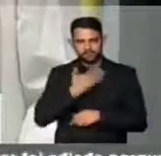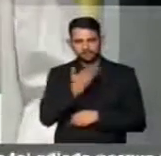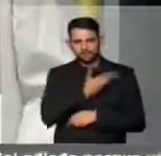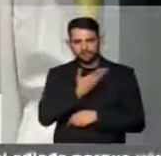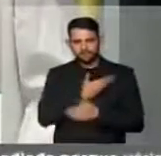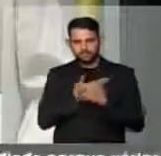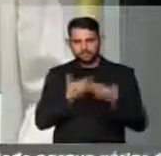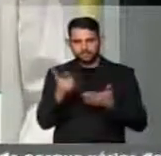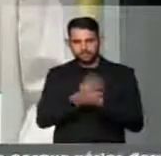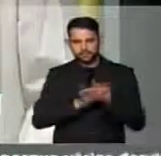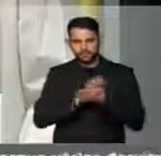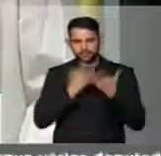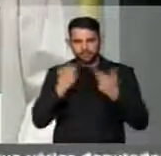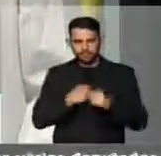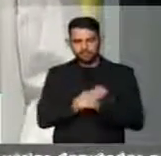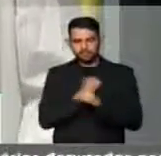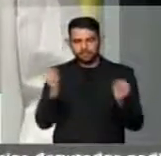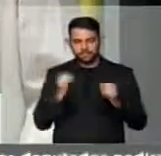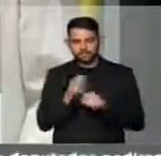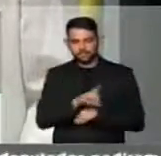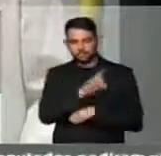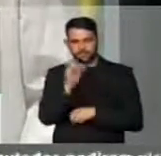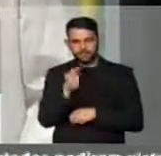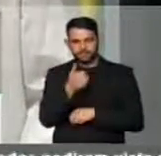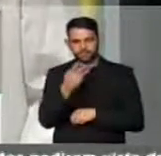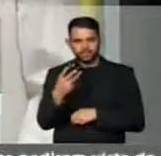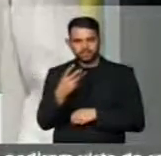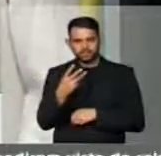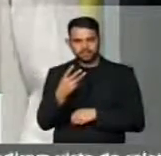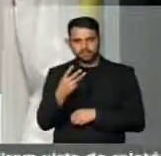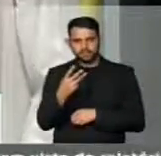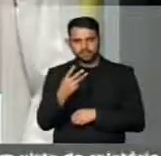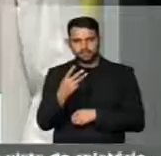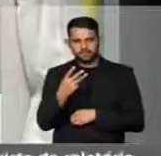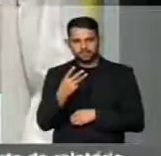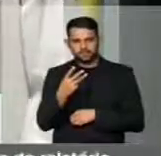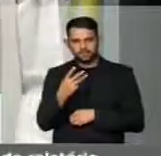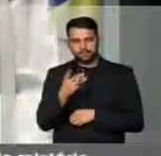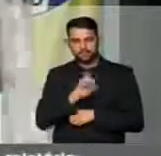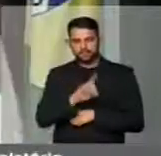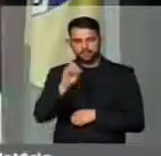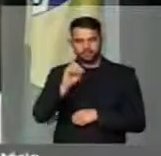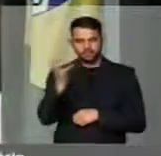companheiros. Não aguentamos mais. Dia 13 deles, se Deus quiser.